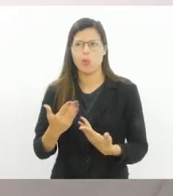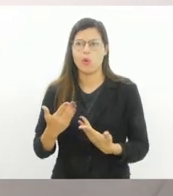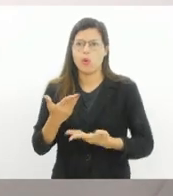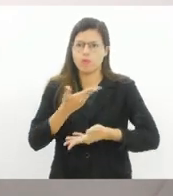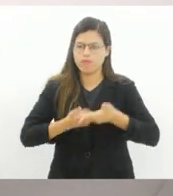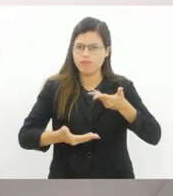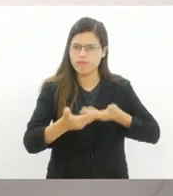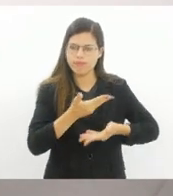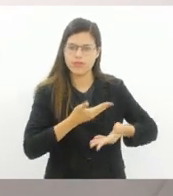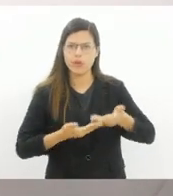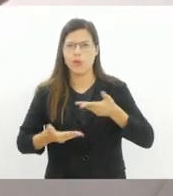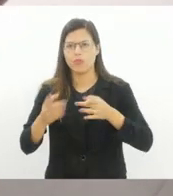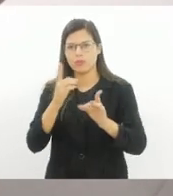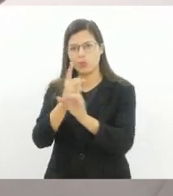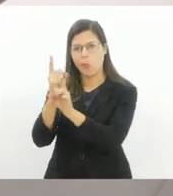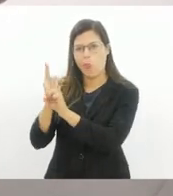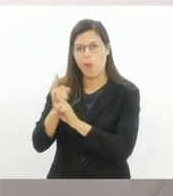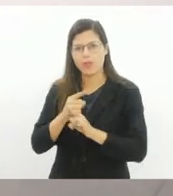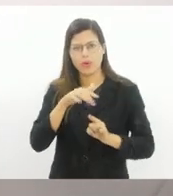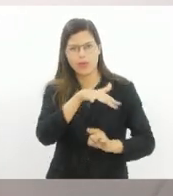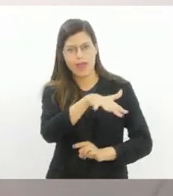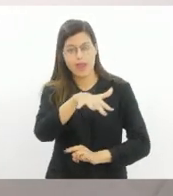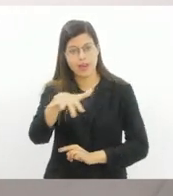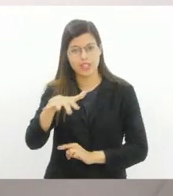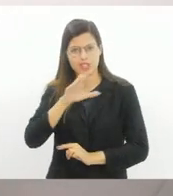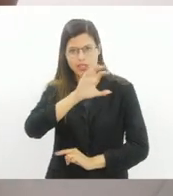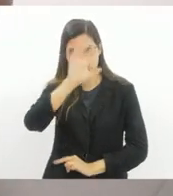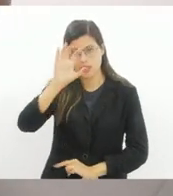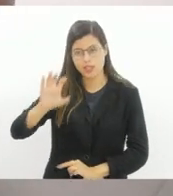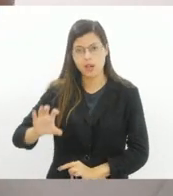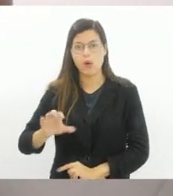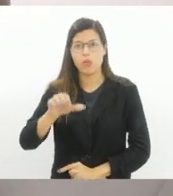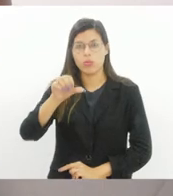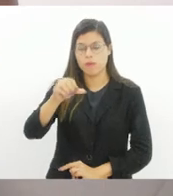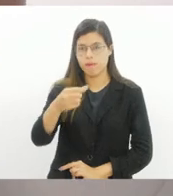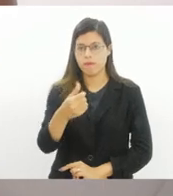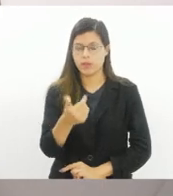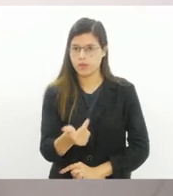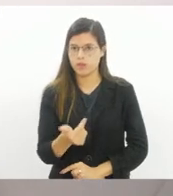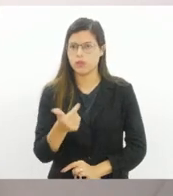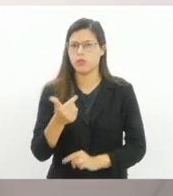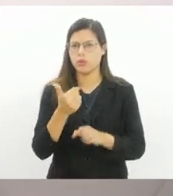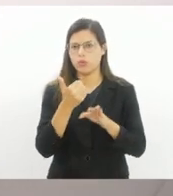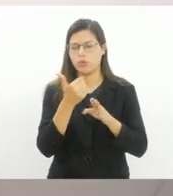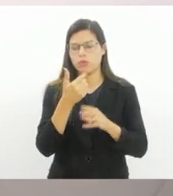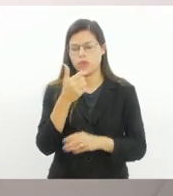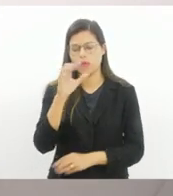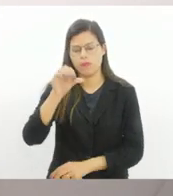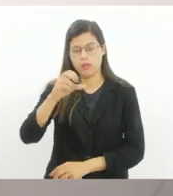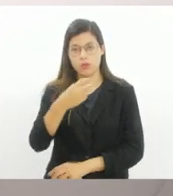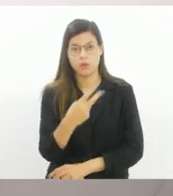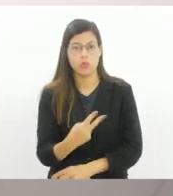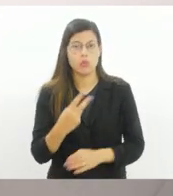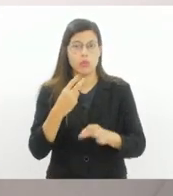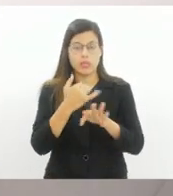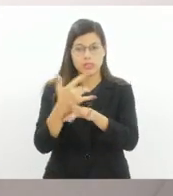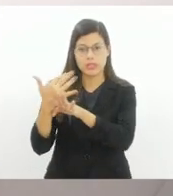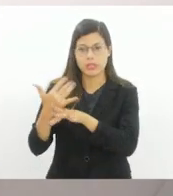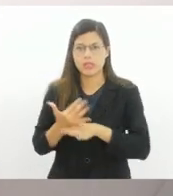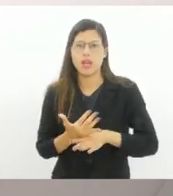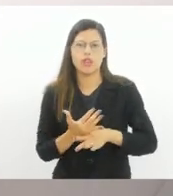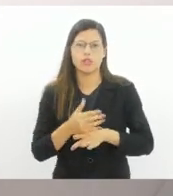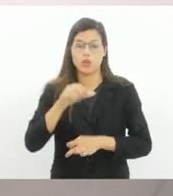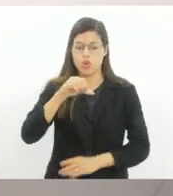encontros regionais que a gente tem feito com os 92 municípios através das 9 regiões de